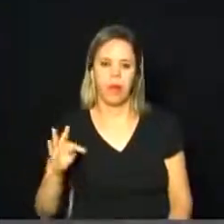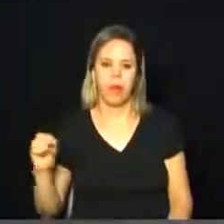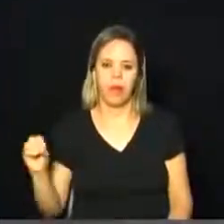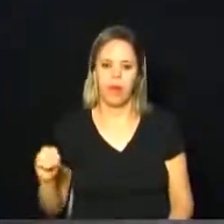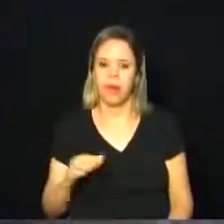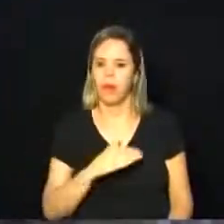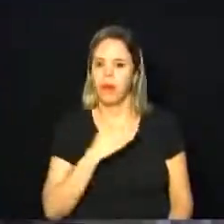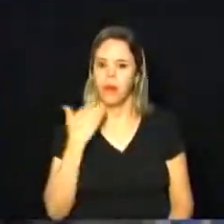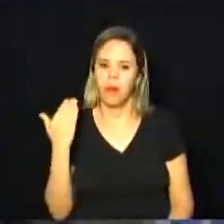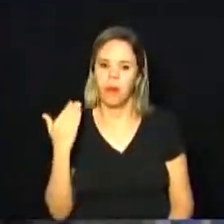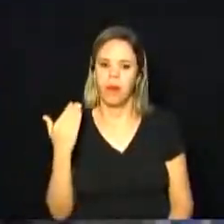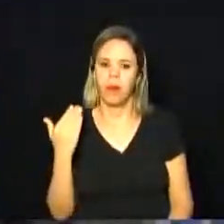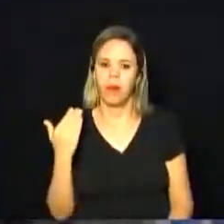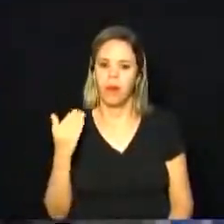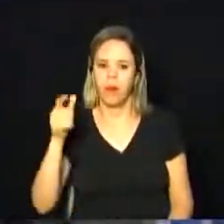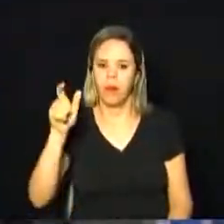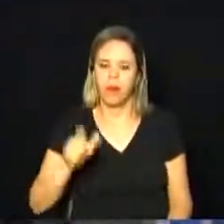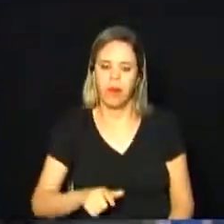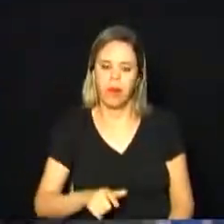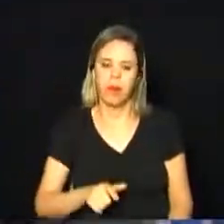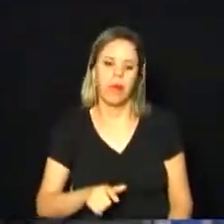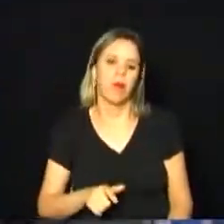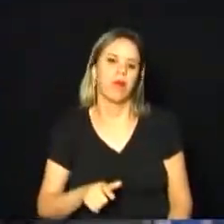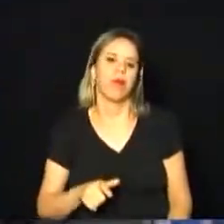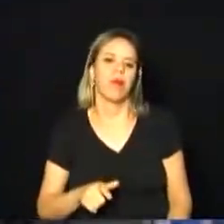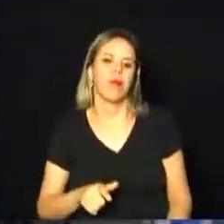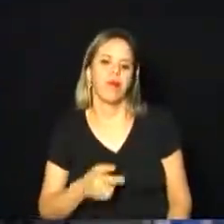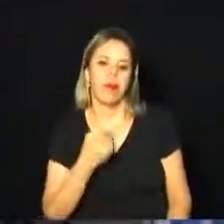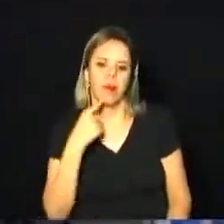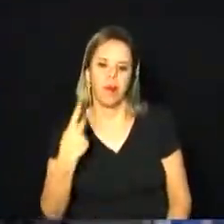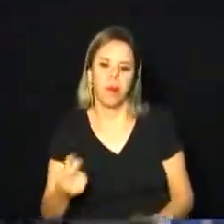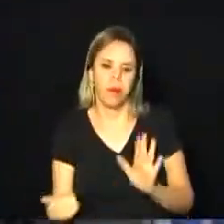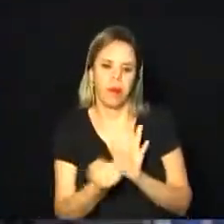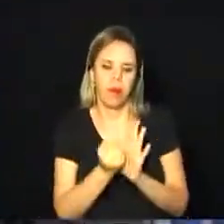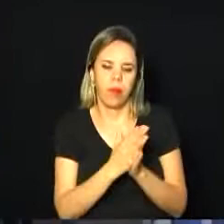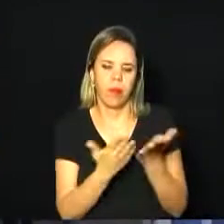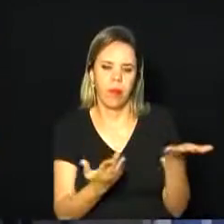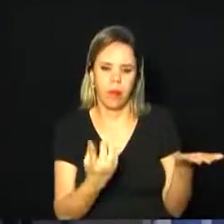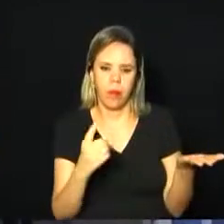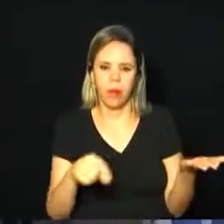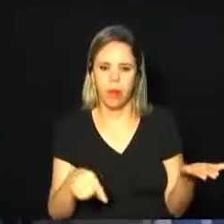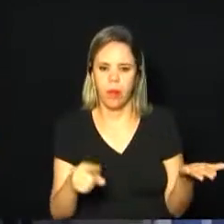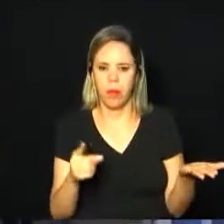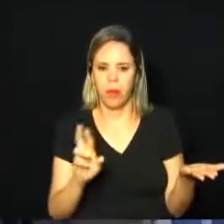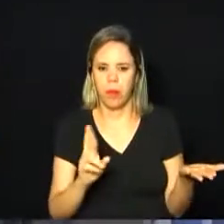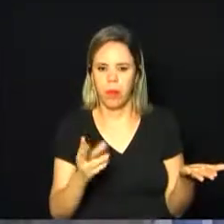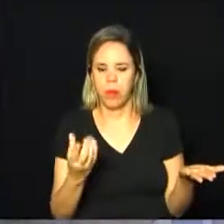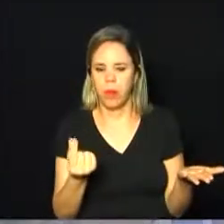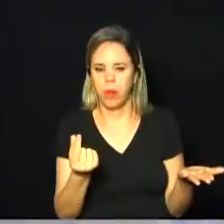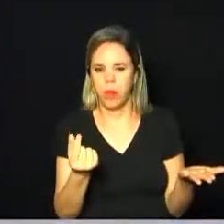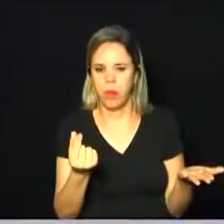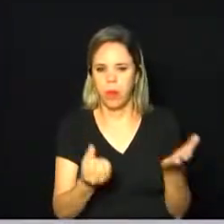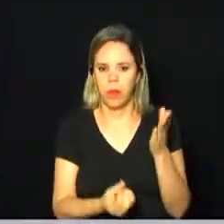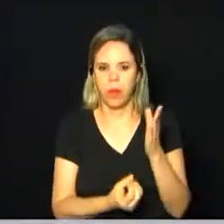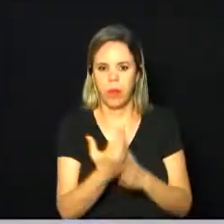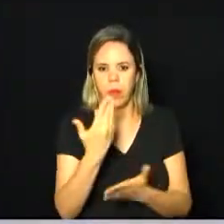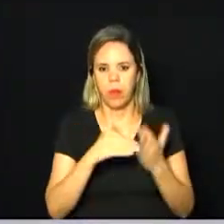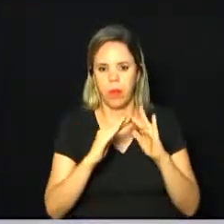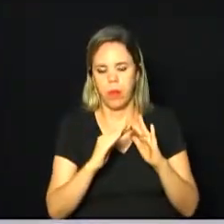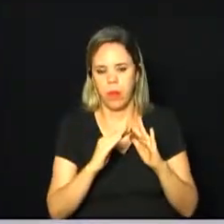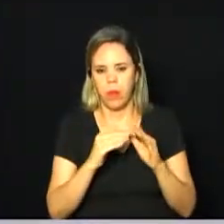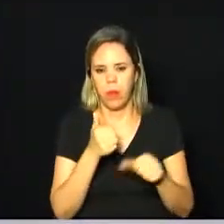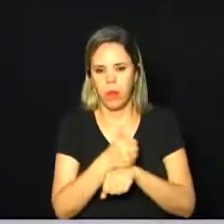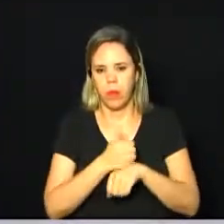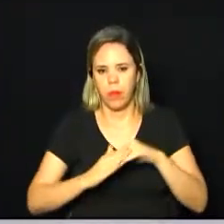falece um grande benemérito campineiro ele deixa em Testamento mil contos de réis para que fosse criada uma escola